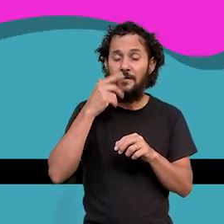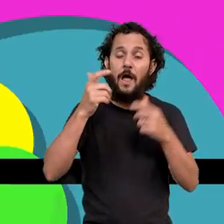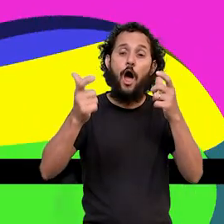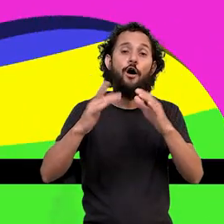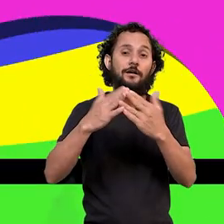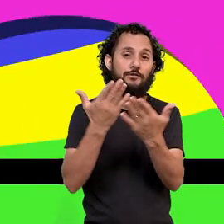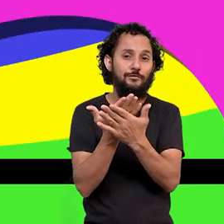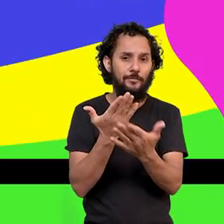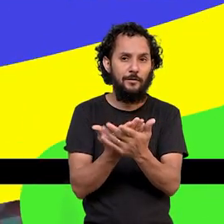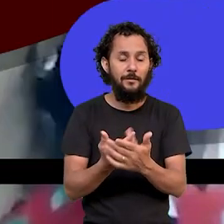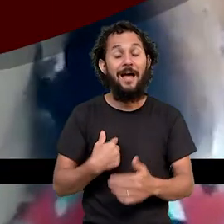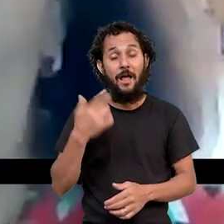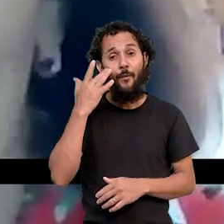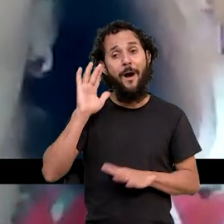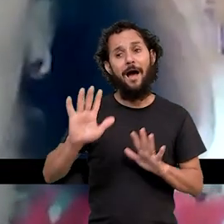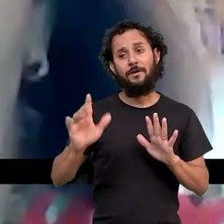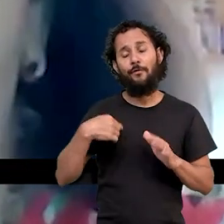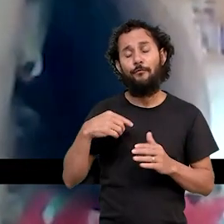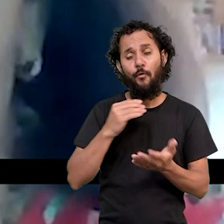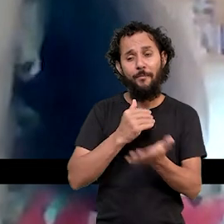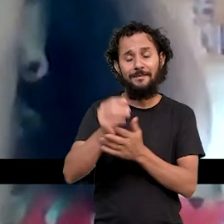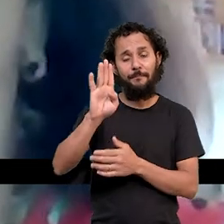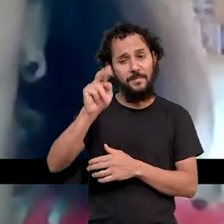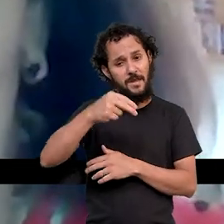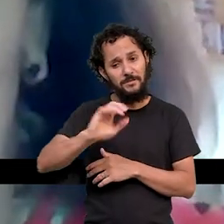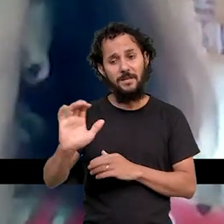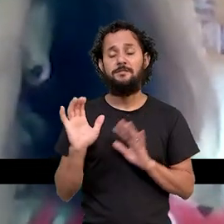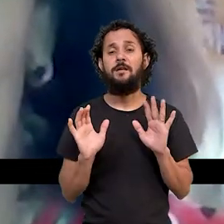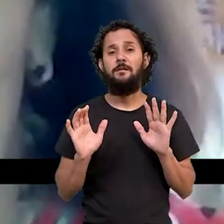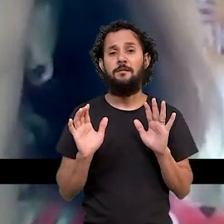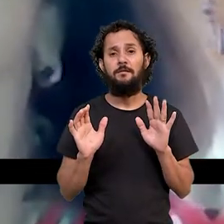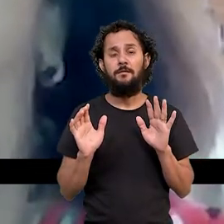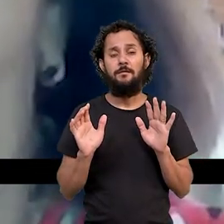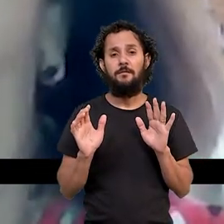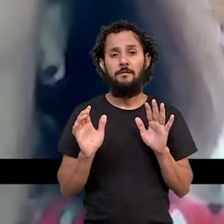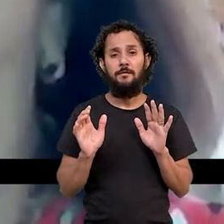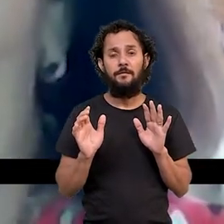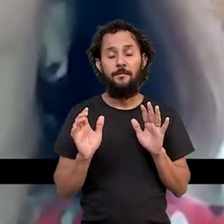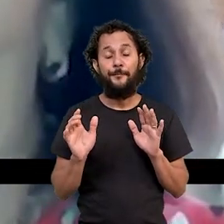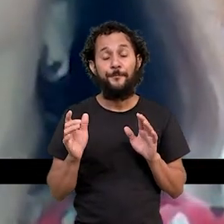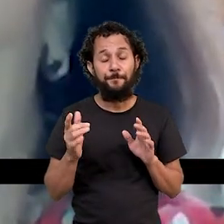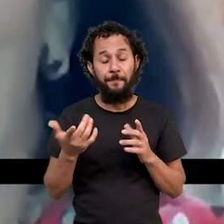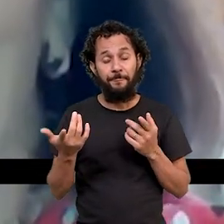crianças na escola? Eu acho que eu vou começar pela BNCC.